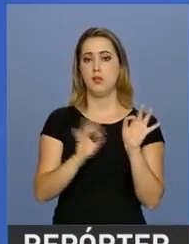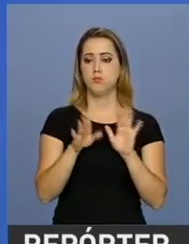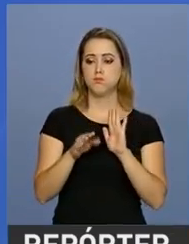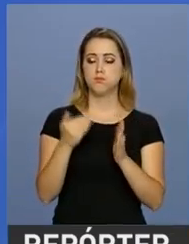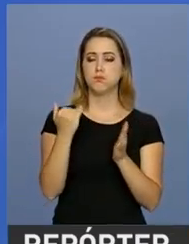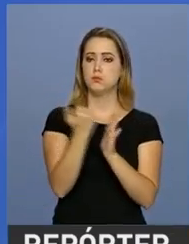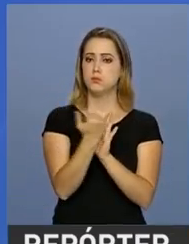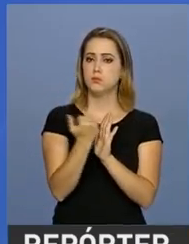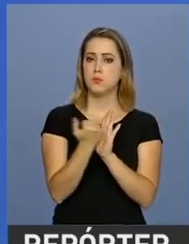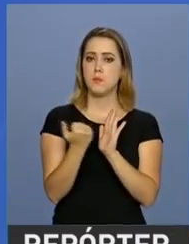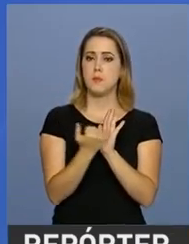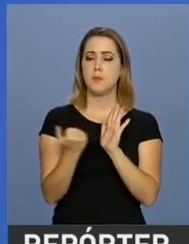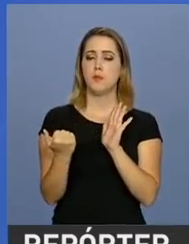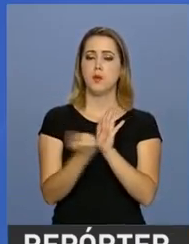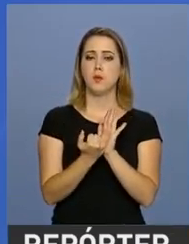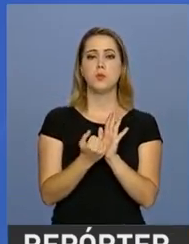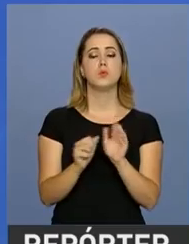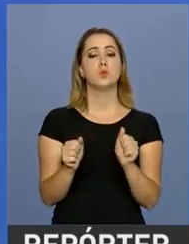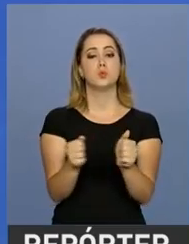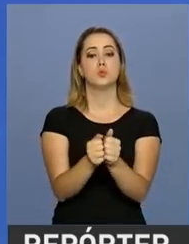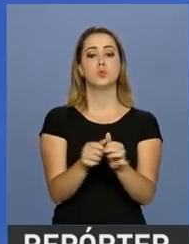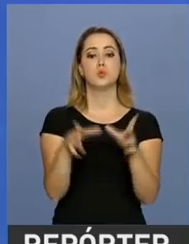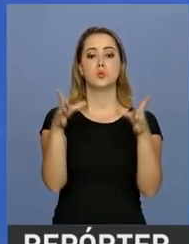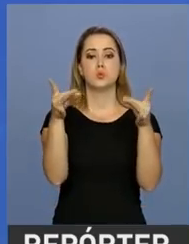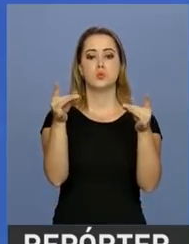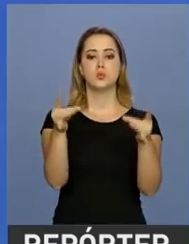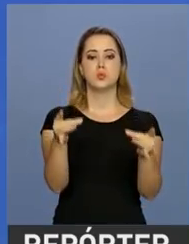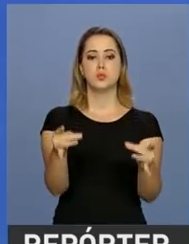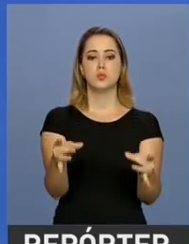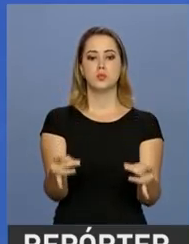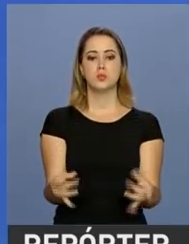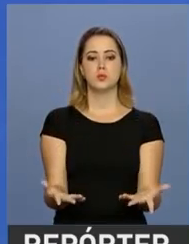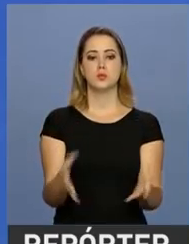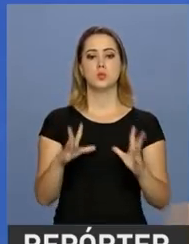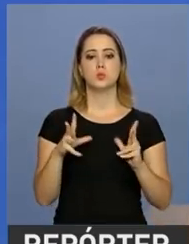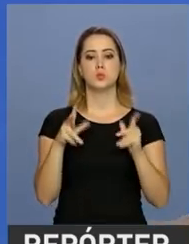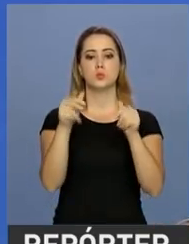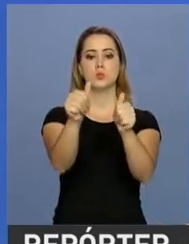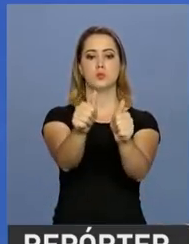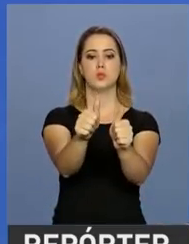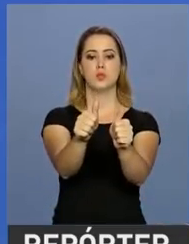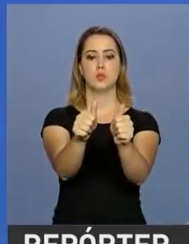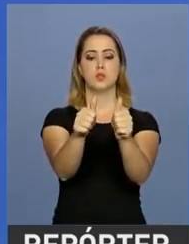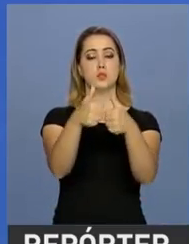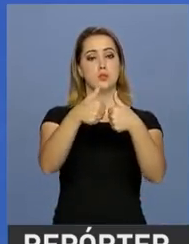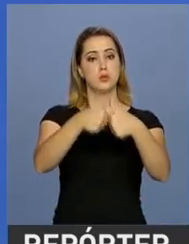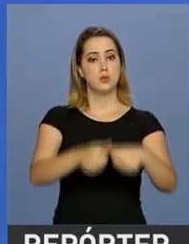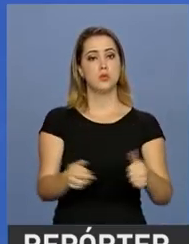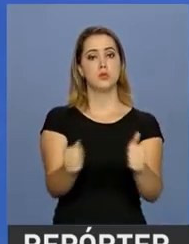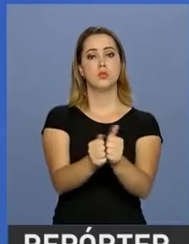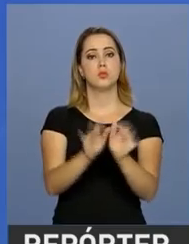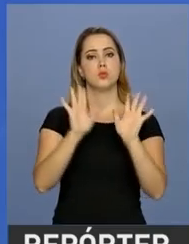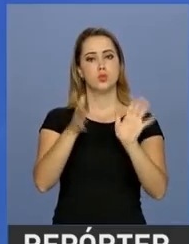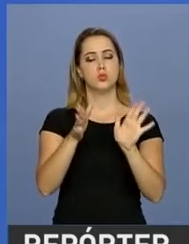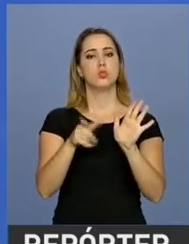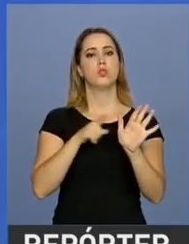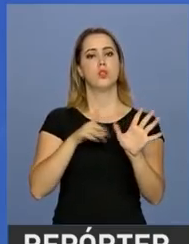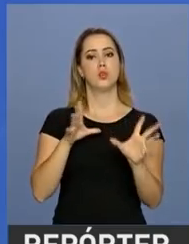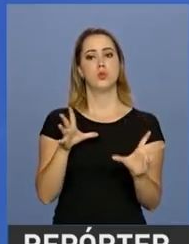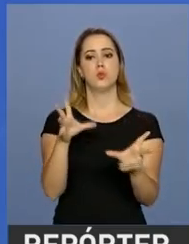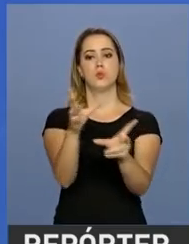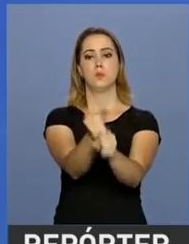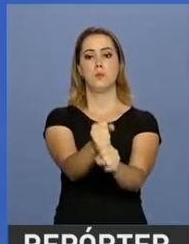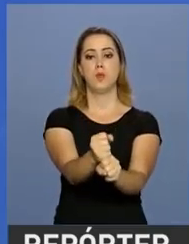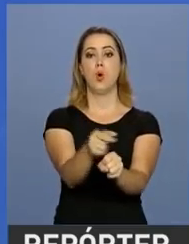feita não só em conjunto mas também detalhada absolutamente tudo que está previsto tem previsão orçamentária